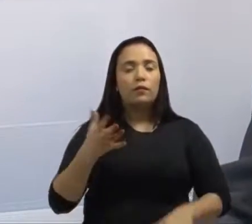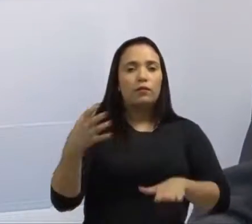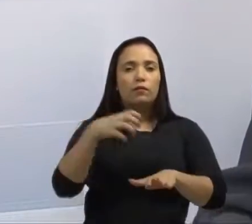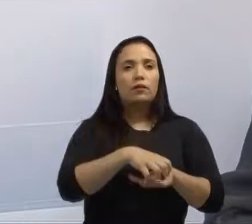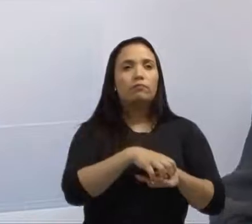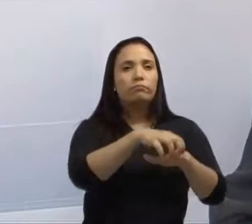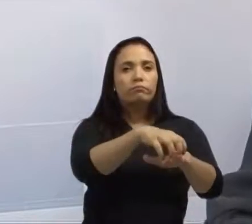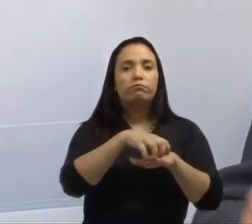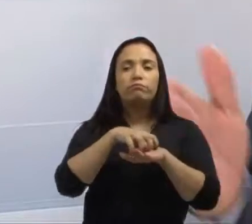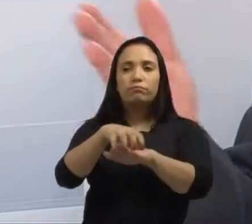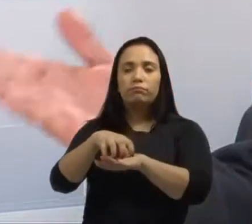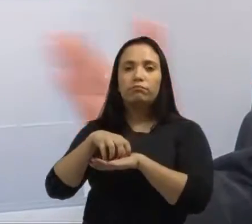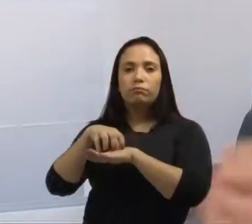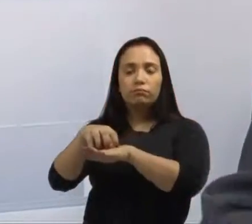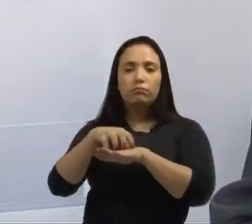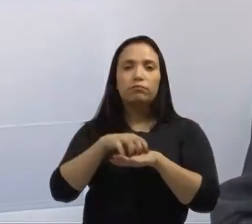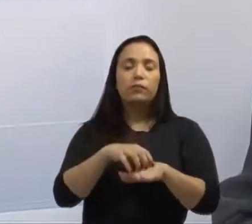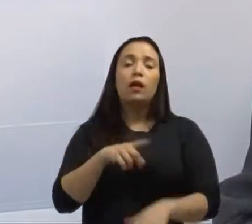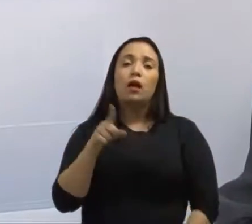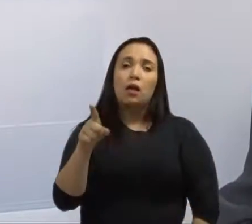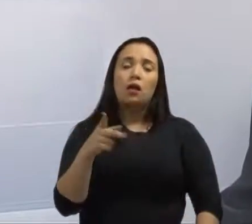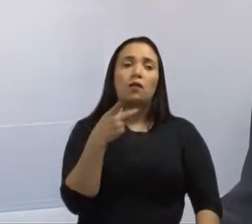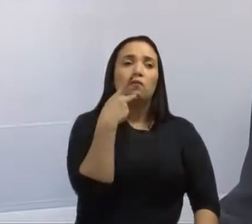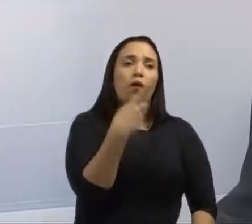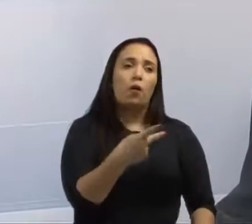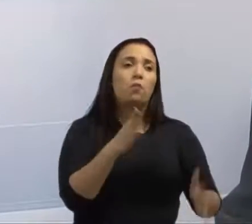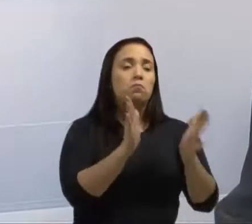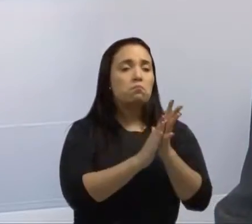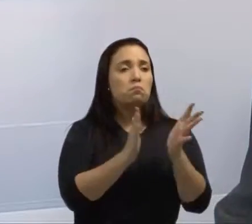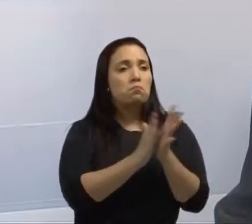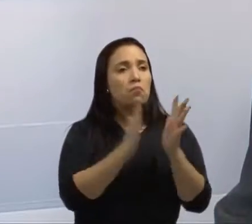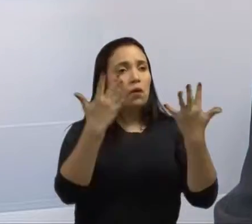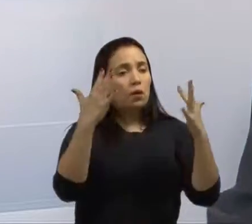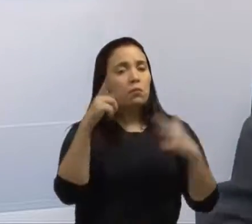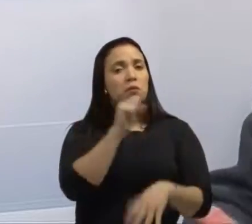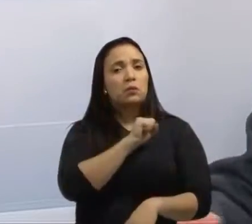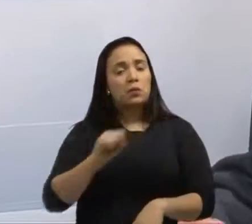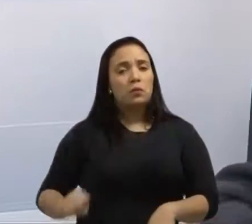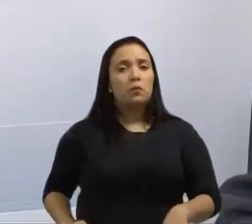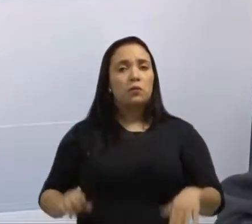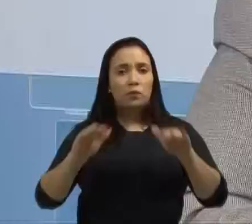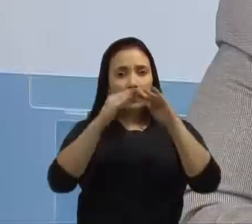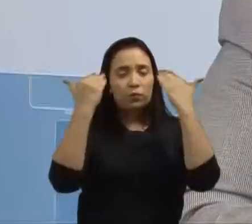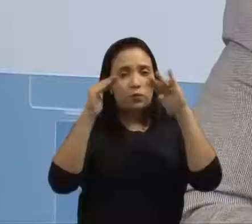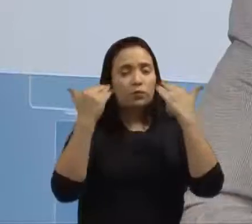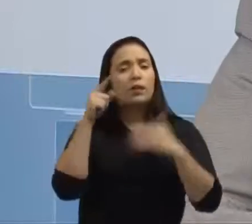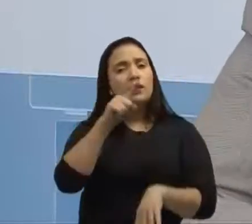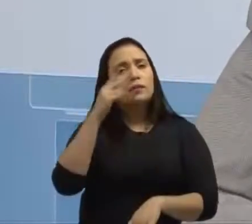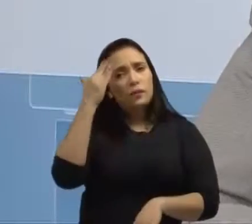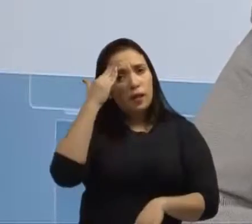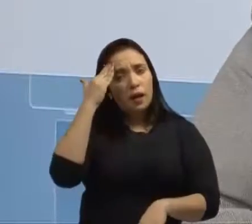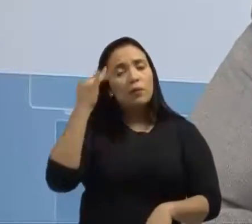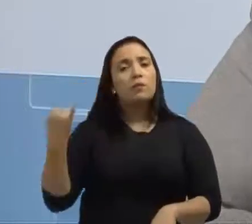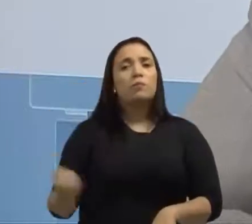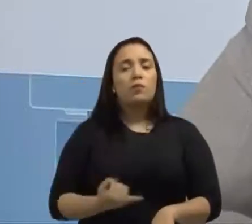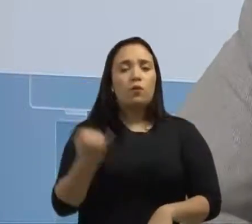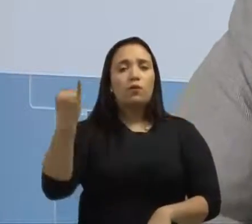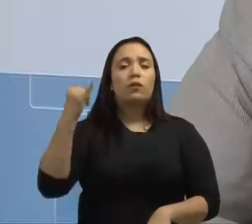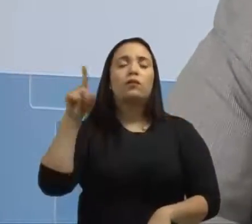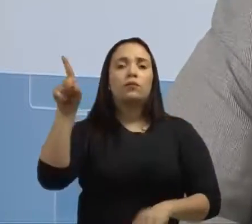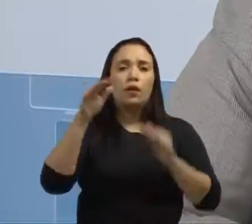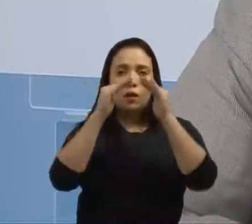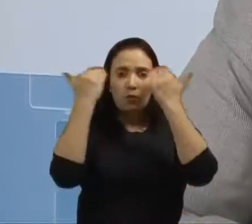a 12, fez elogio ao senador Eunício de Oliveira. Ele reconheceu a importância do apoio